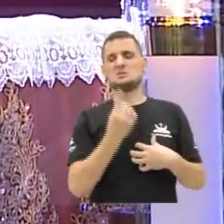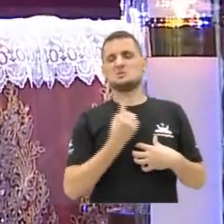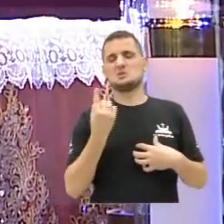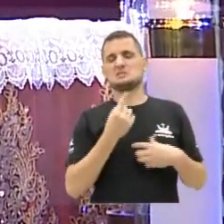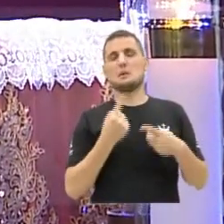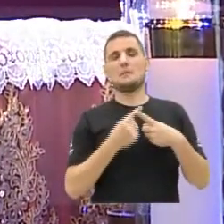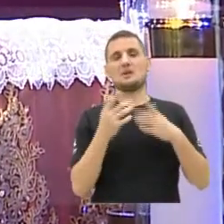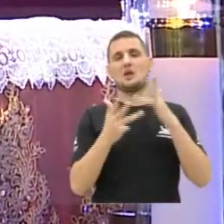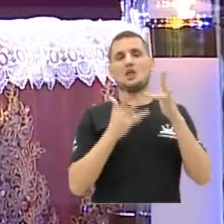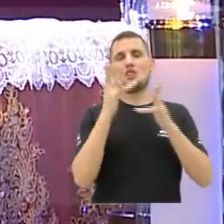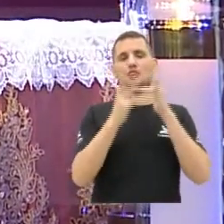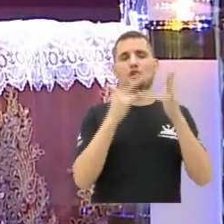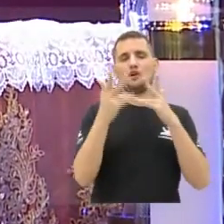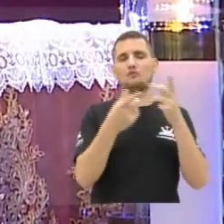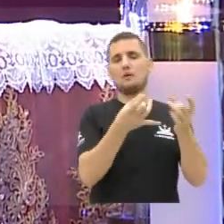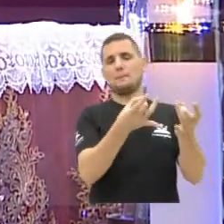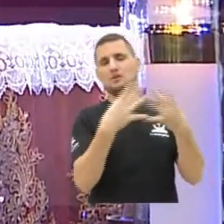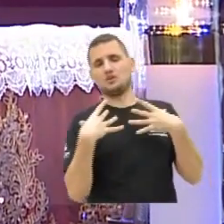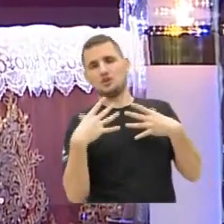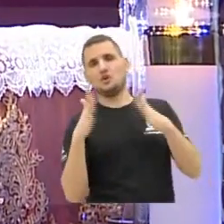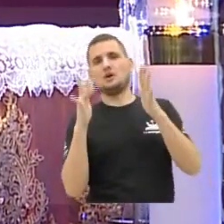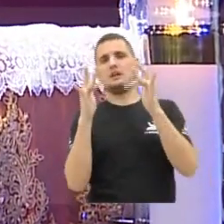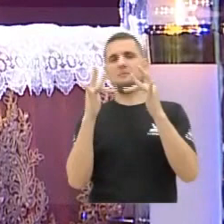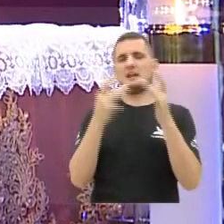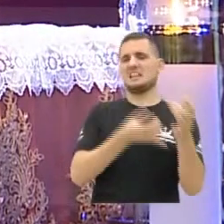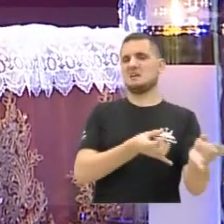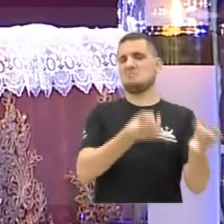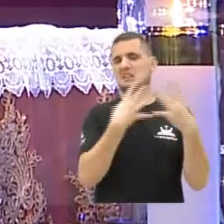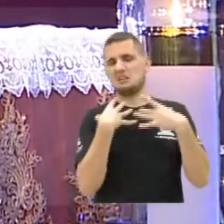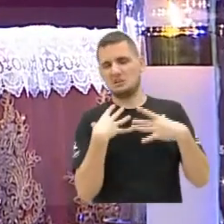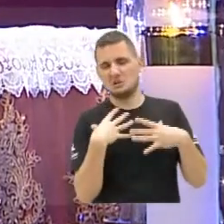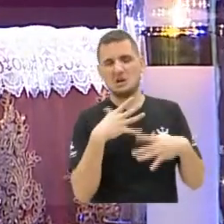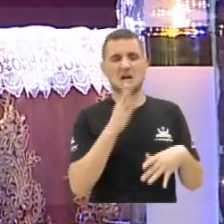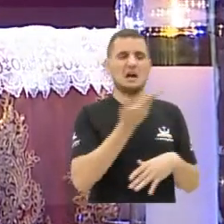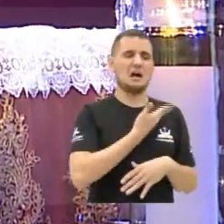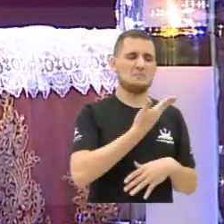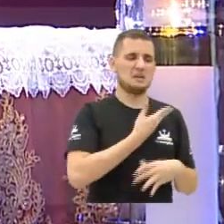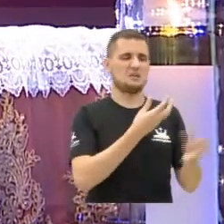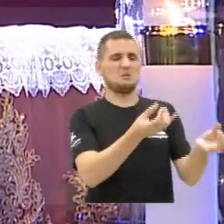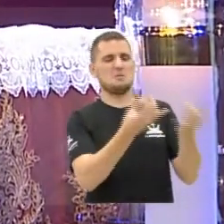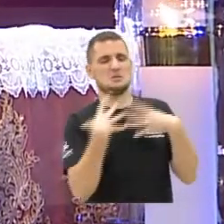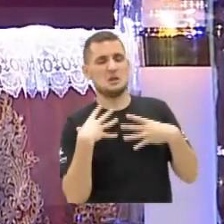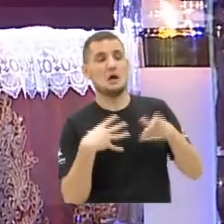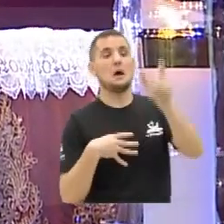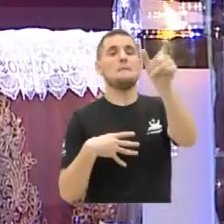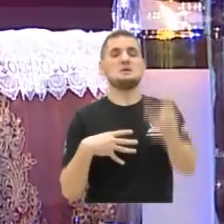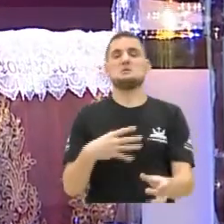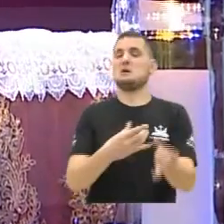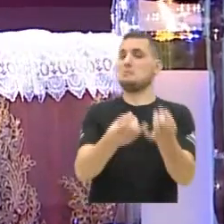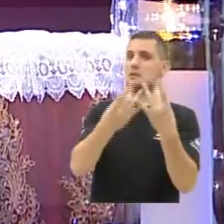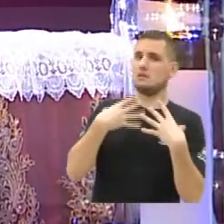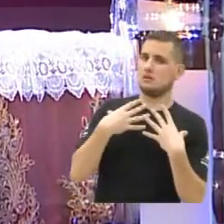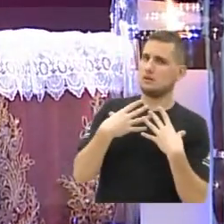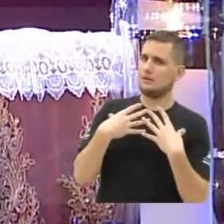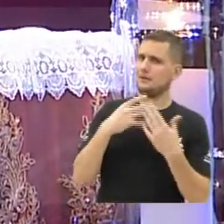me abandonou, o meu namorado me abandonou, o meu amigo me abandonou, tal pessoa me abandonou.